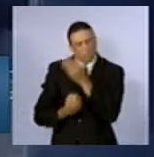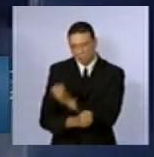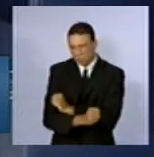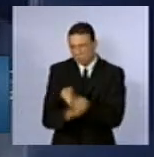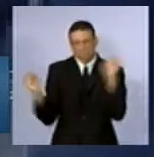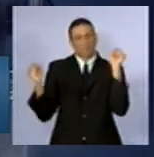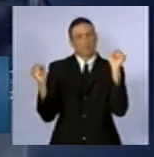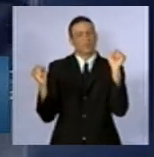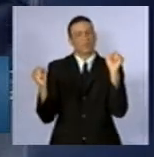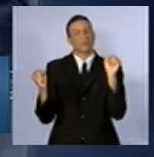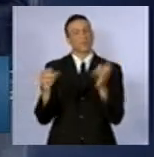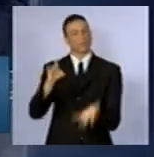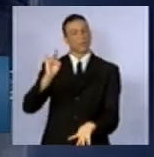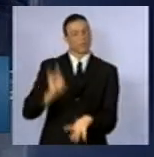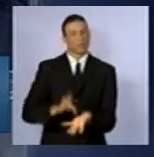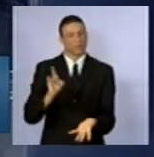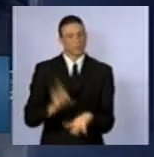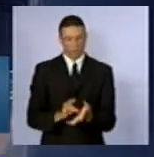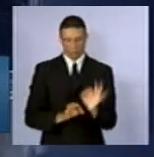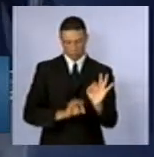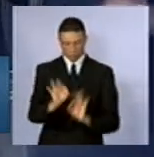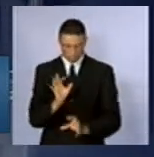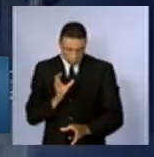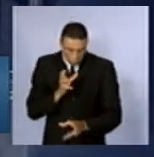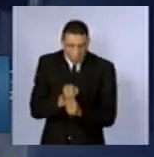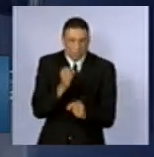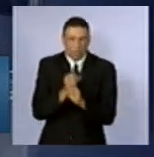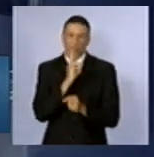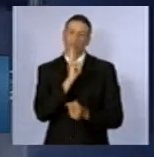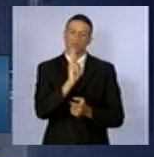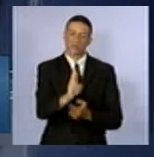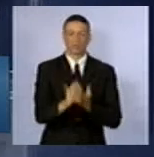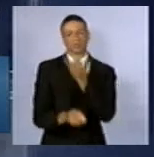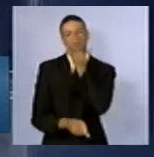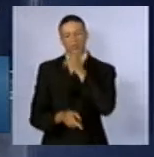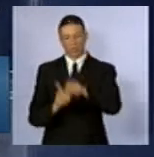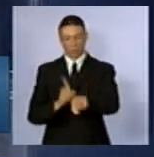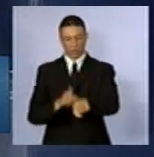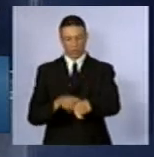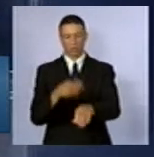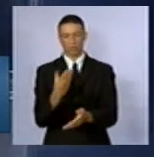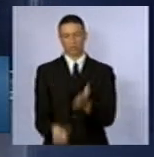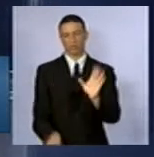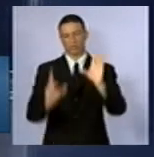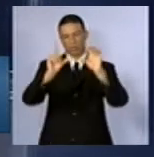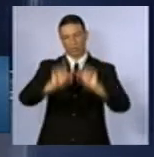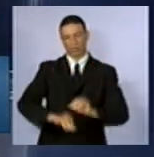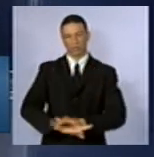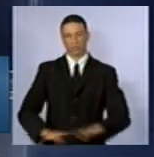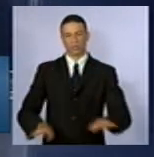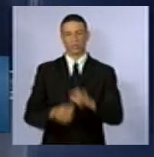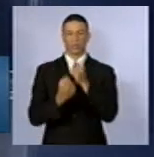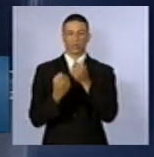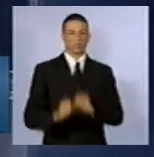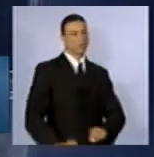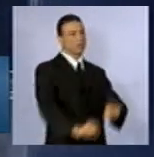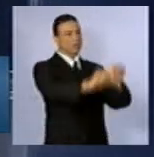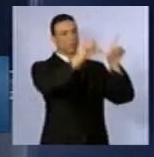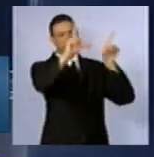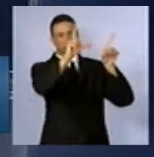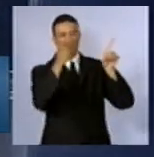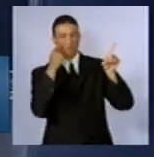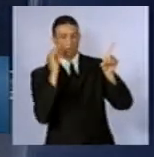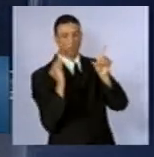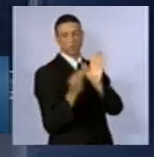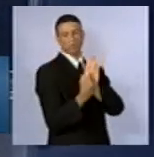ele vem desses resultados dessas contas meu tempo tá esgotado eu teria aqui ainda na transparência algumas outras